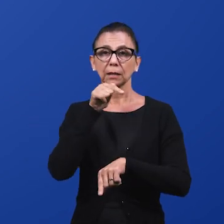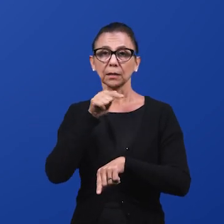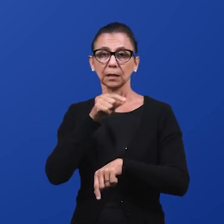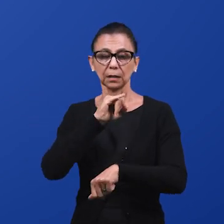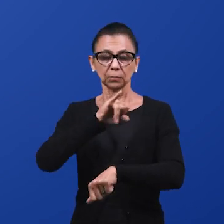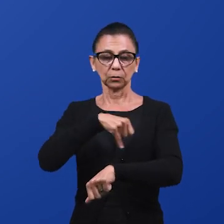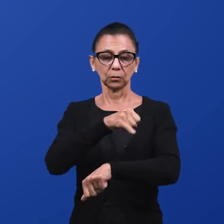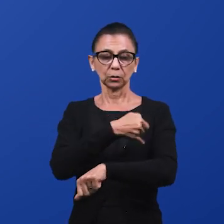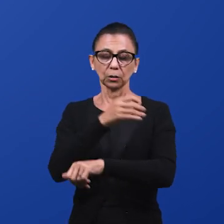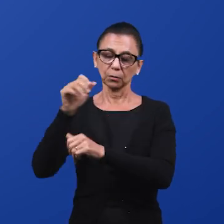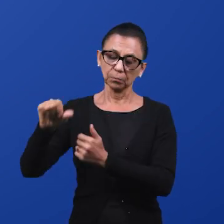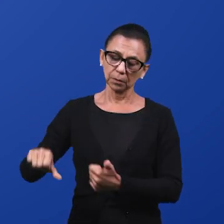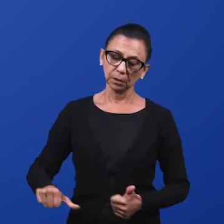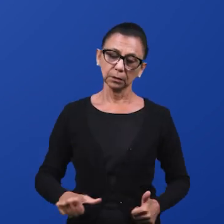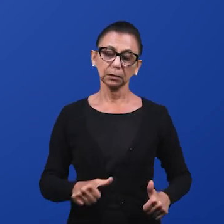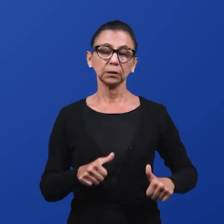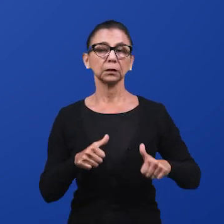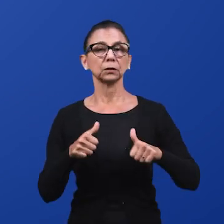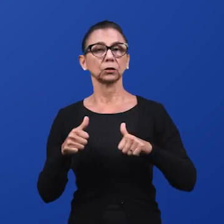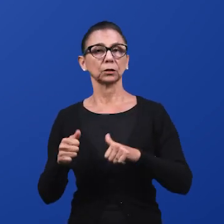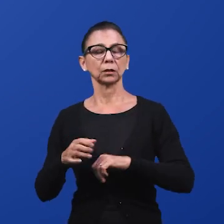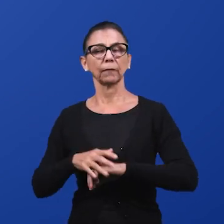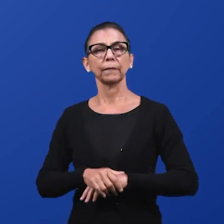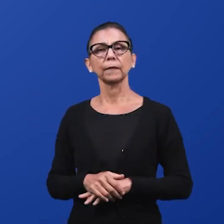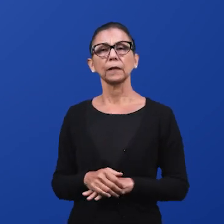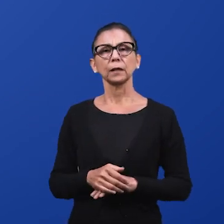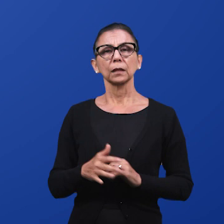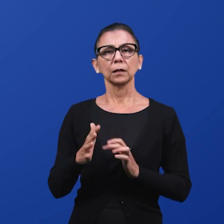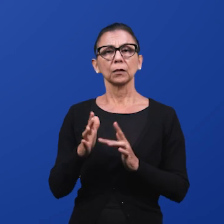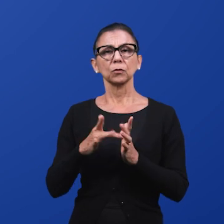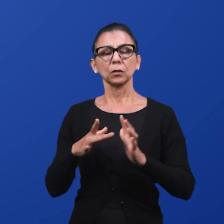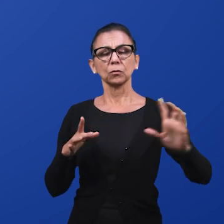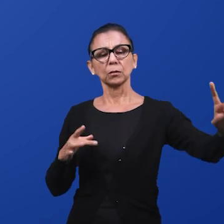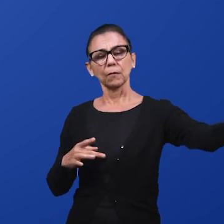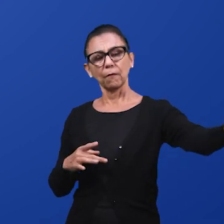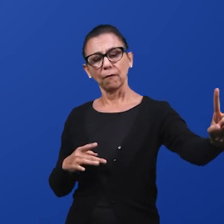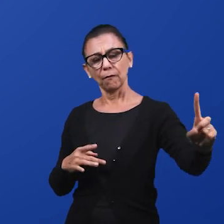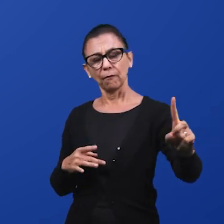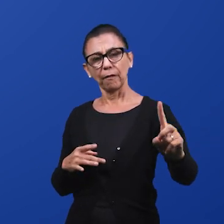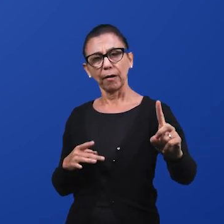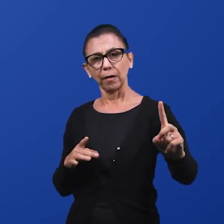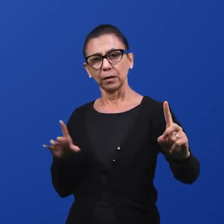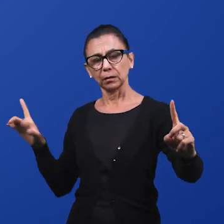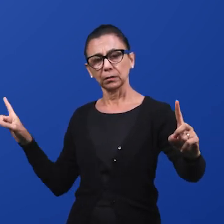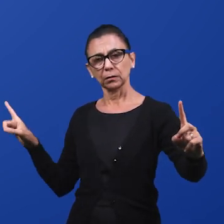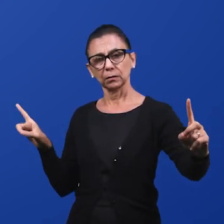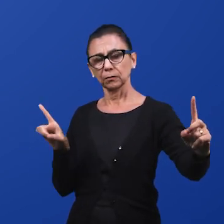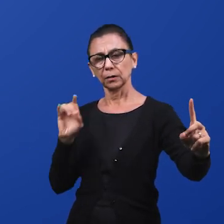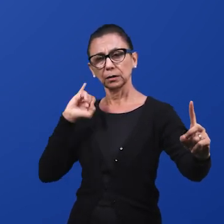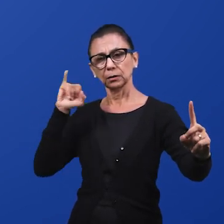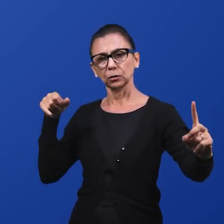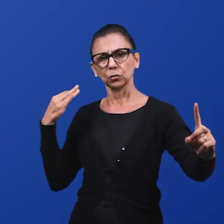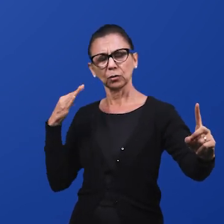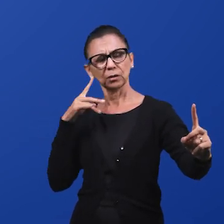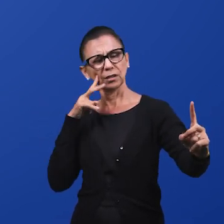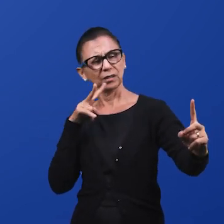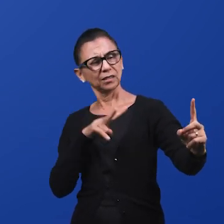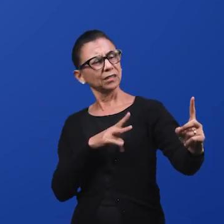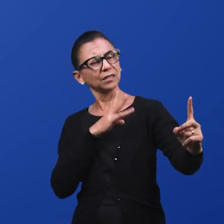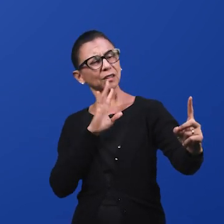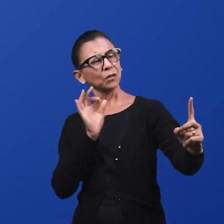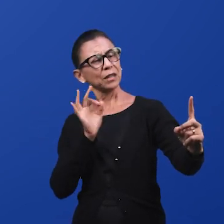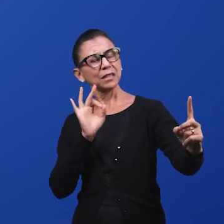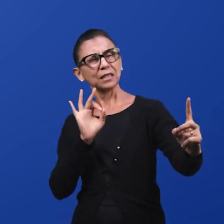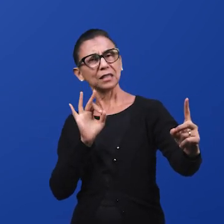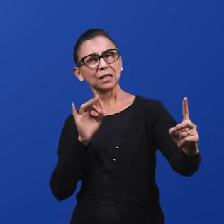Rio Jordão. E ali Jesus se dirige a João, se manifesta a ele. E João não conhecia